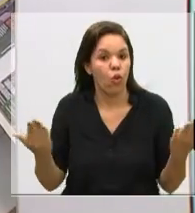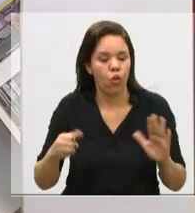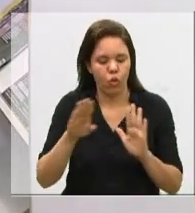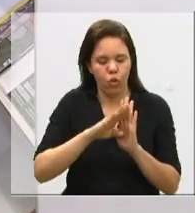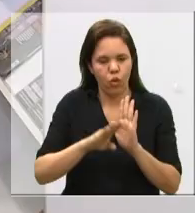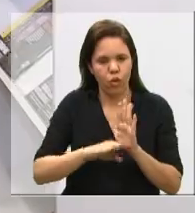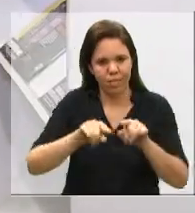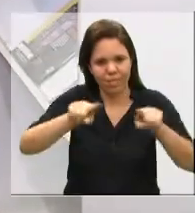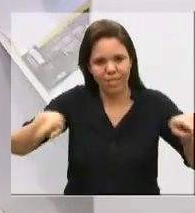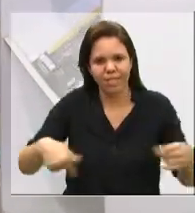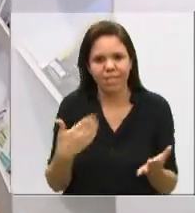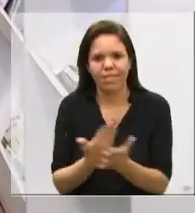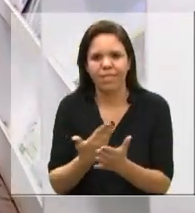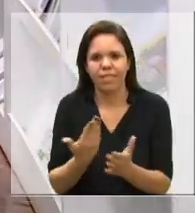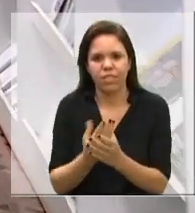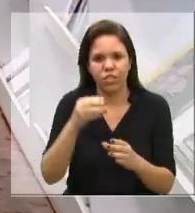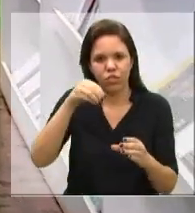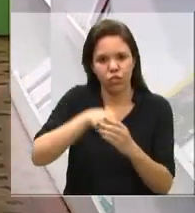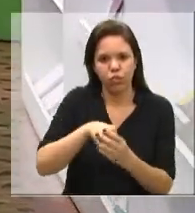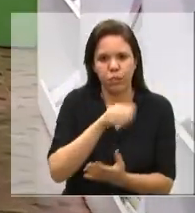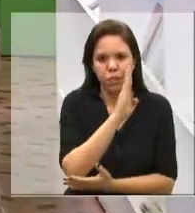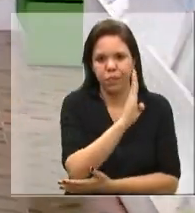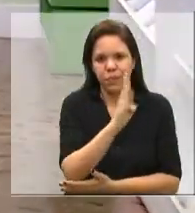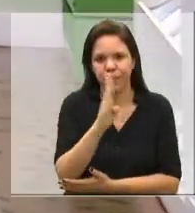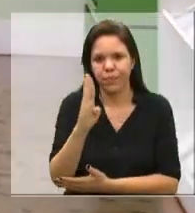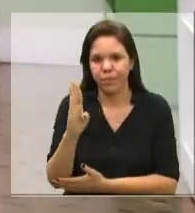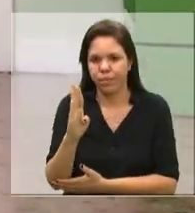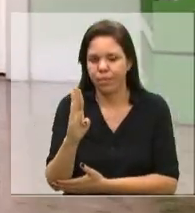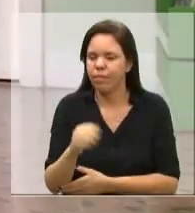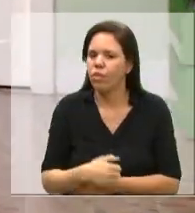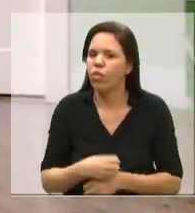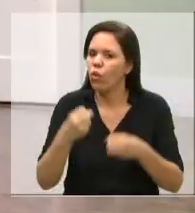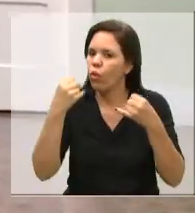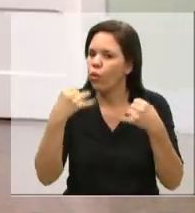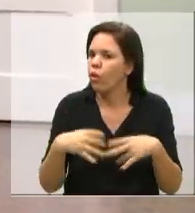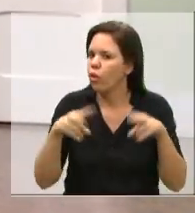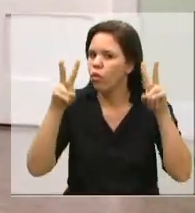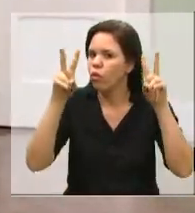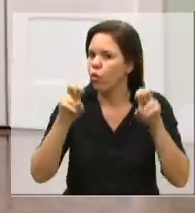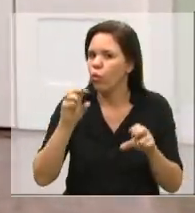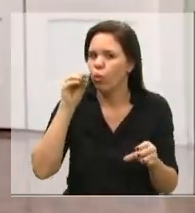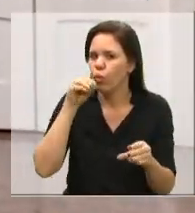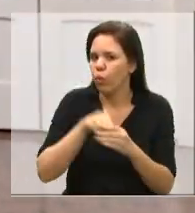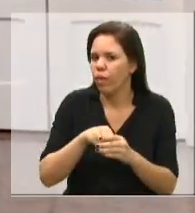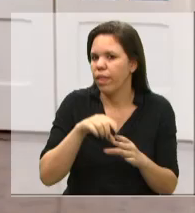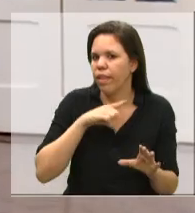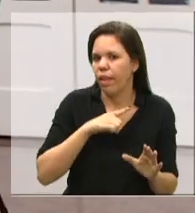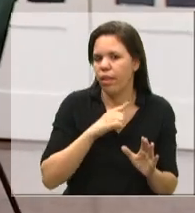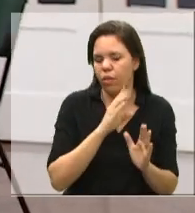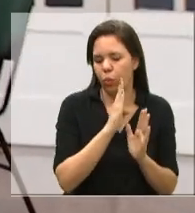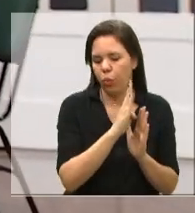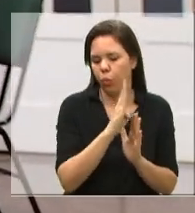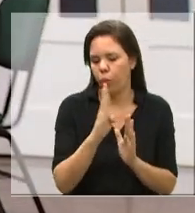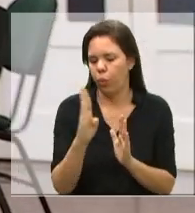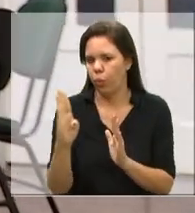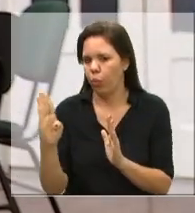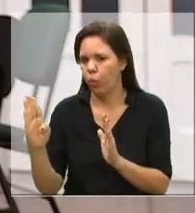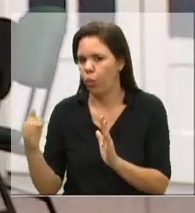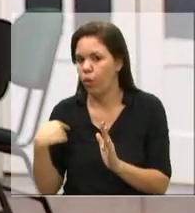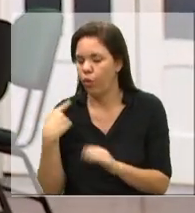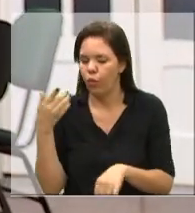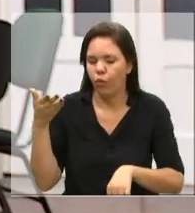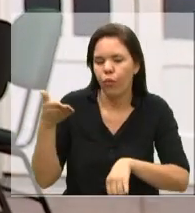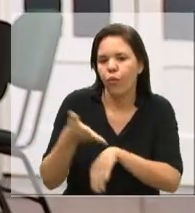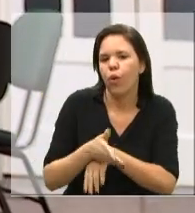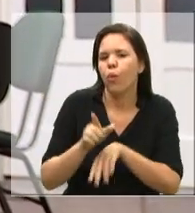Hoje o Sala de Aula está dentro da biblioteca, mas nós não vamos falar sobre o que tem nessas estantes aqui. Vamos invadir